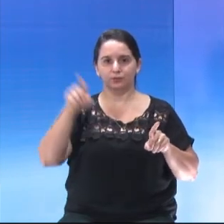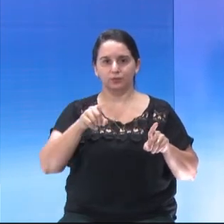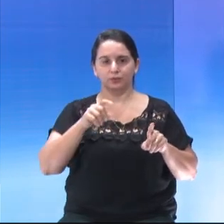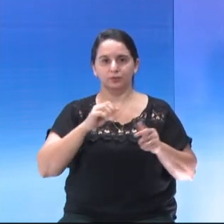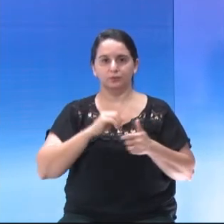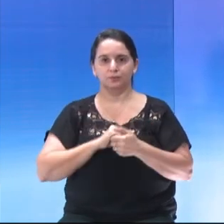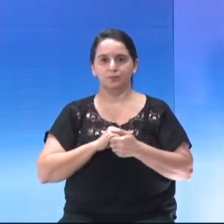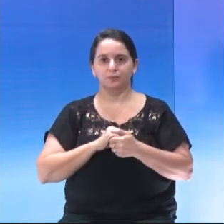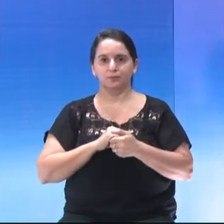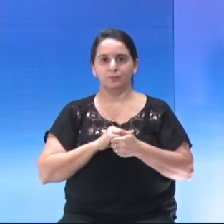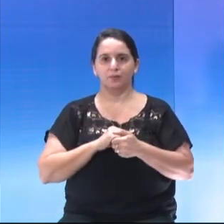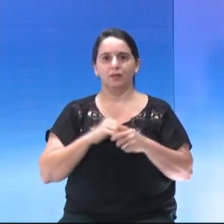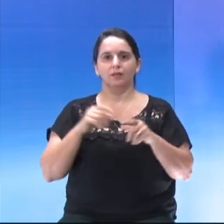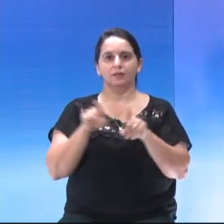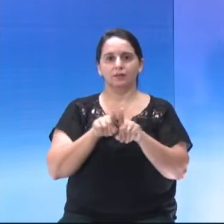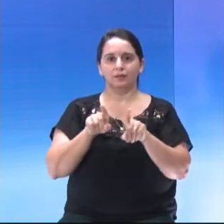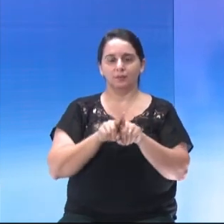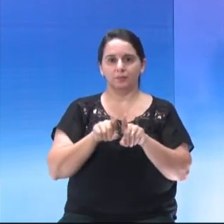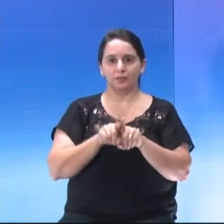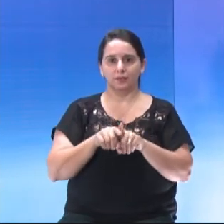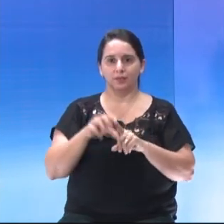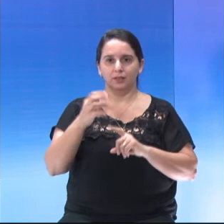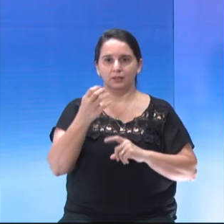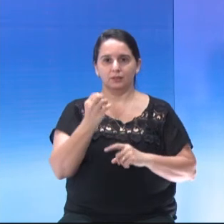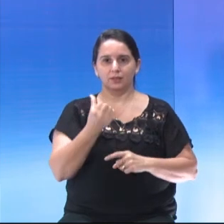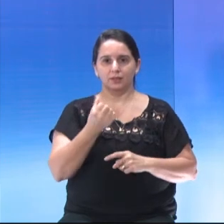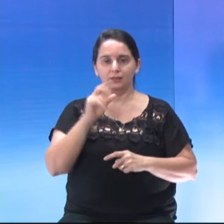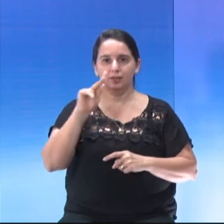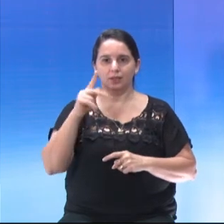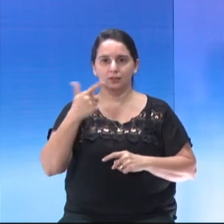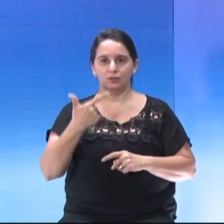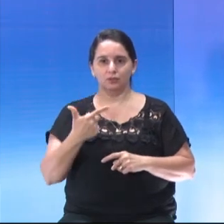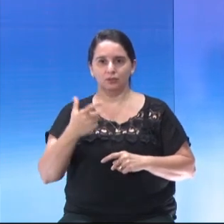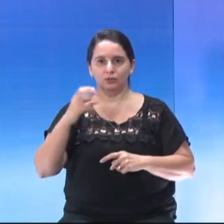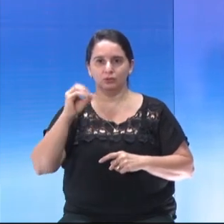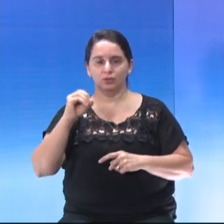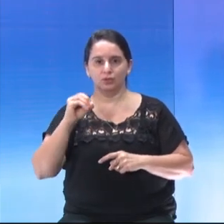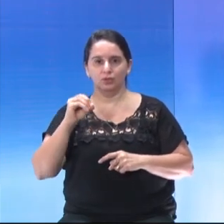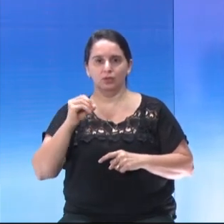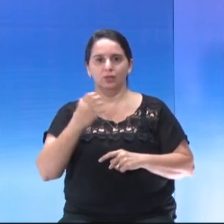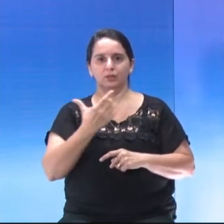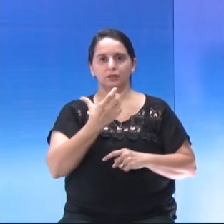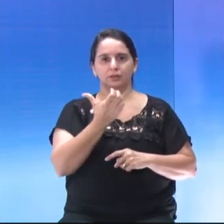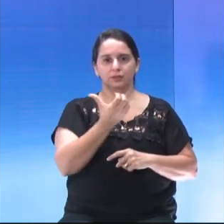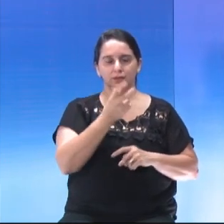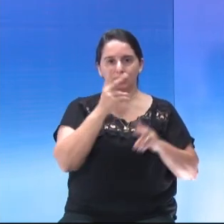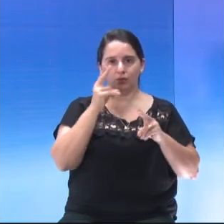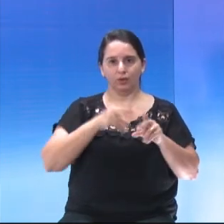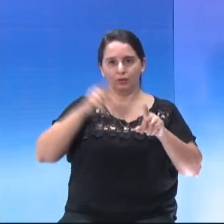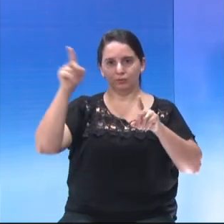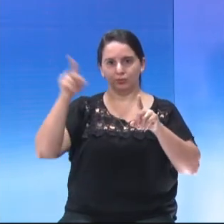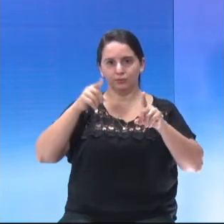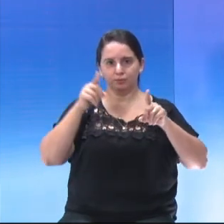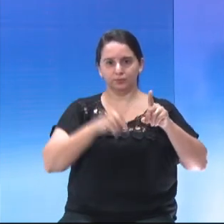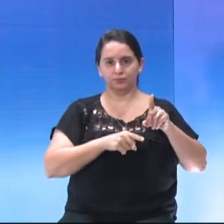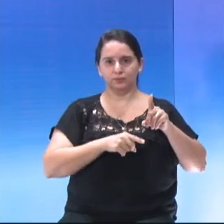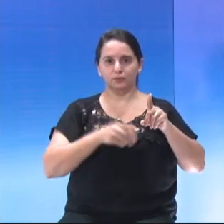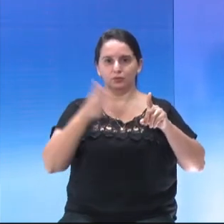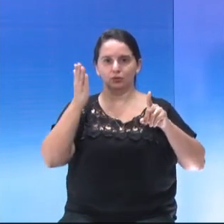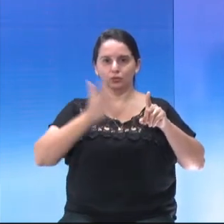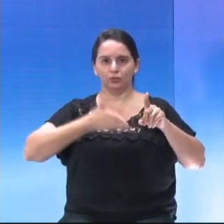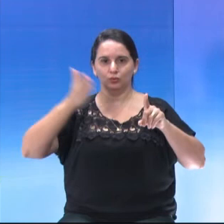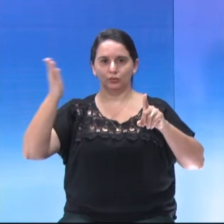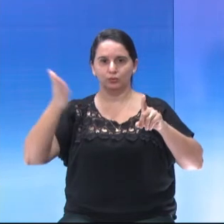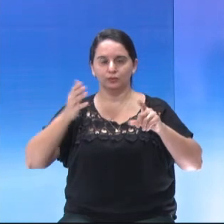posso anulá-los. E, por fim, eu percebo 6H2O nos produtos e 6H2O nos